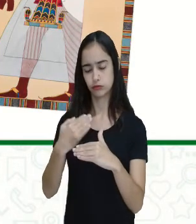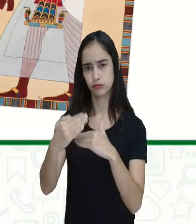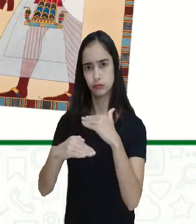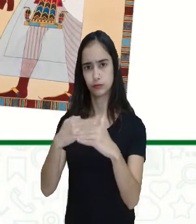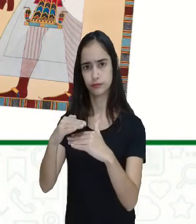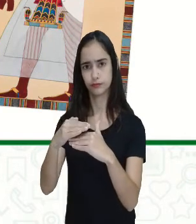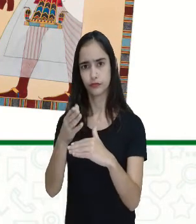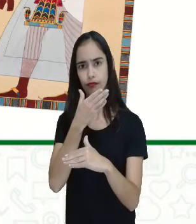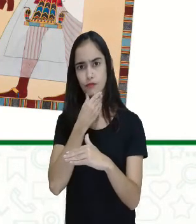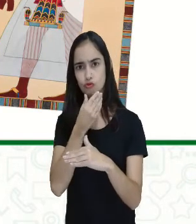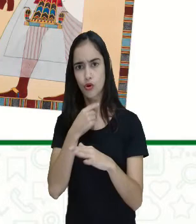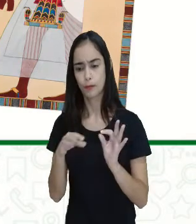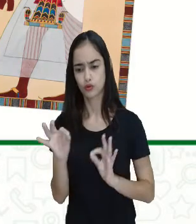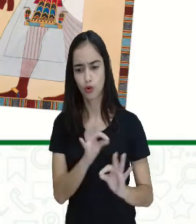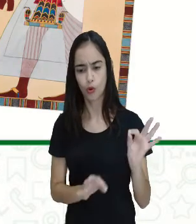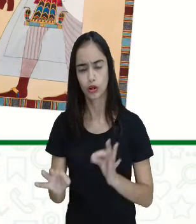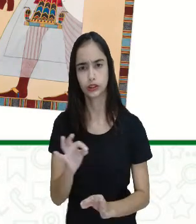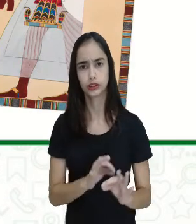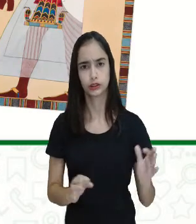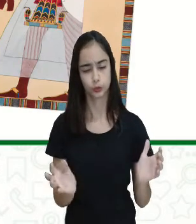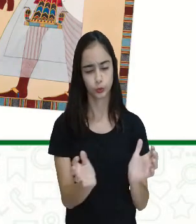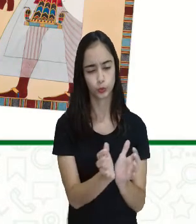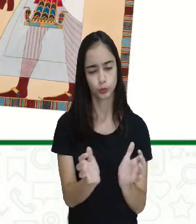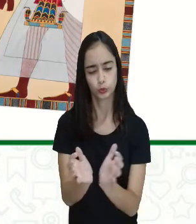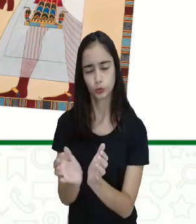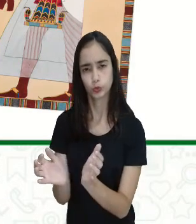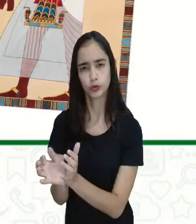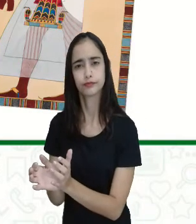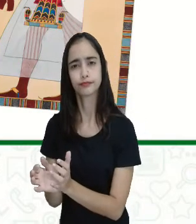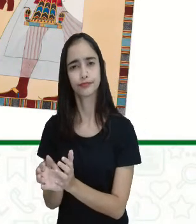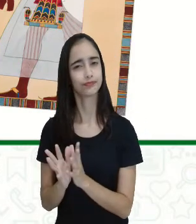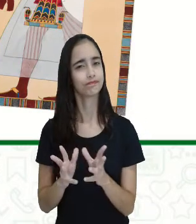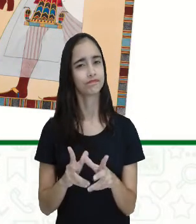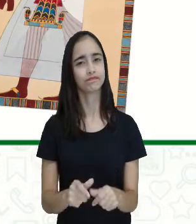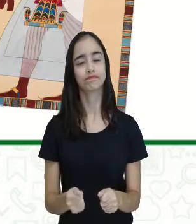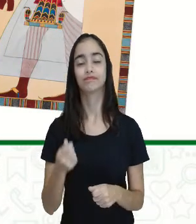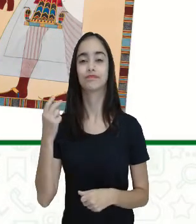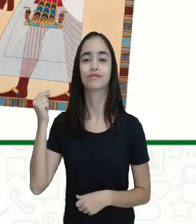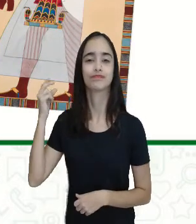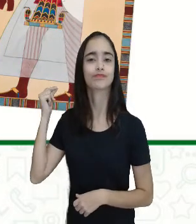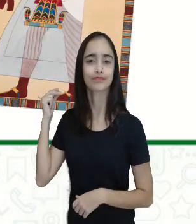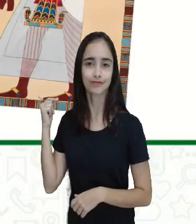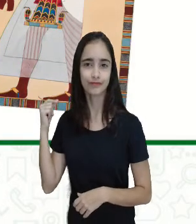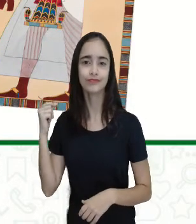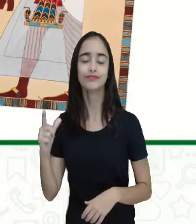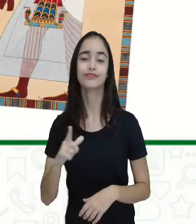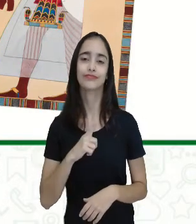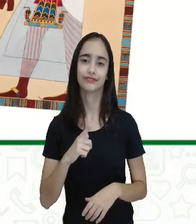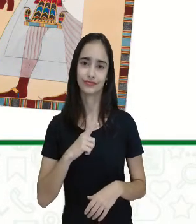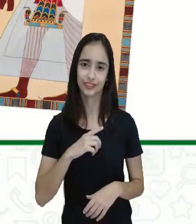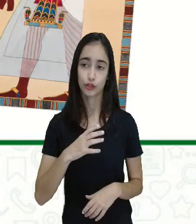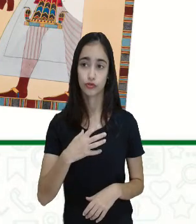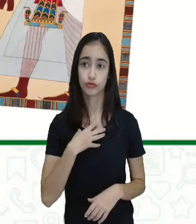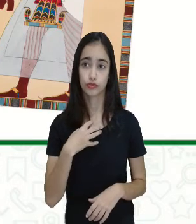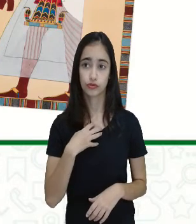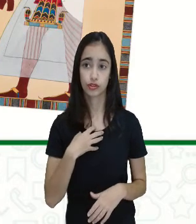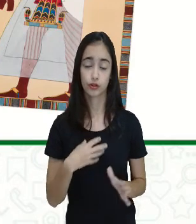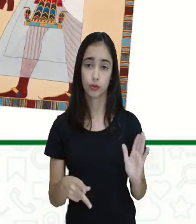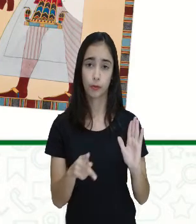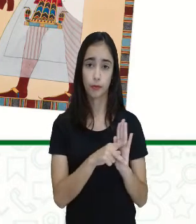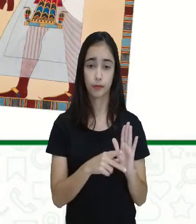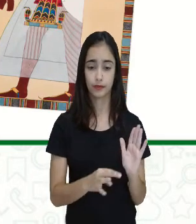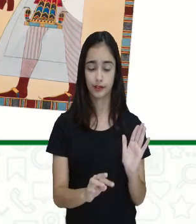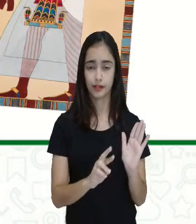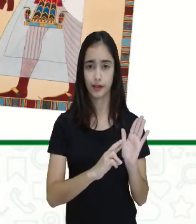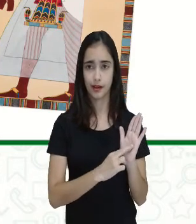organizando em civilizações, né? Todas as civilizações antigas, elas tinham suas formas também de se